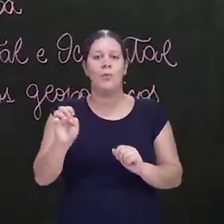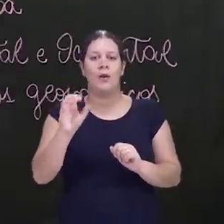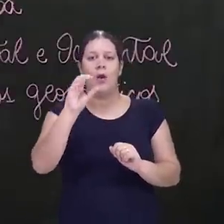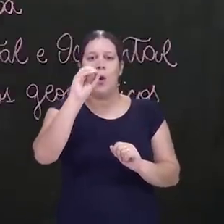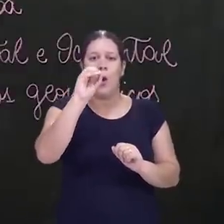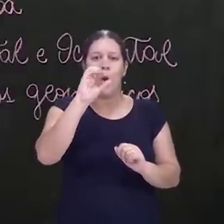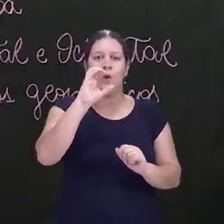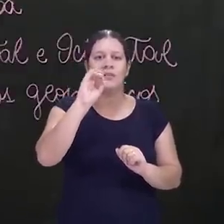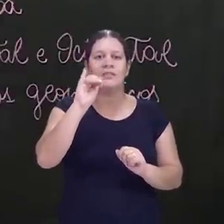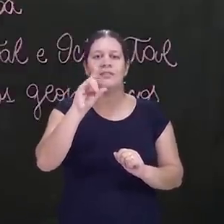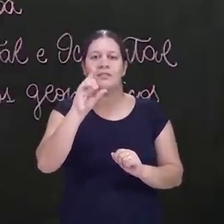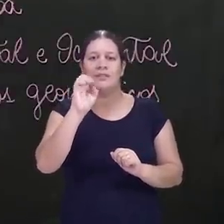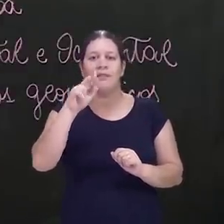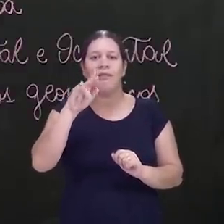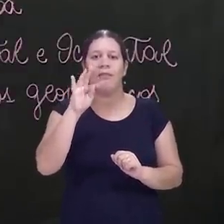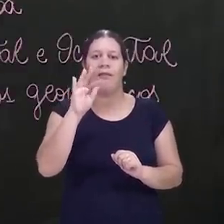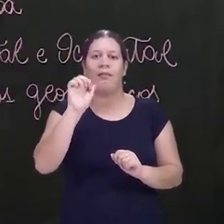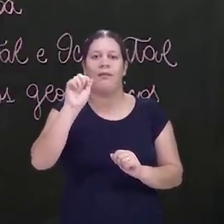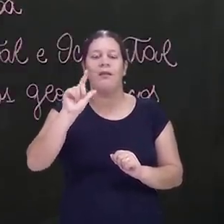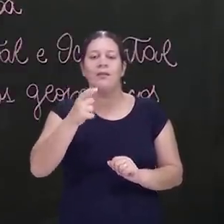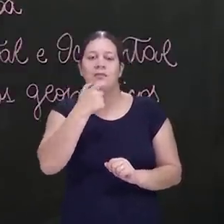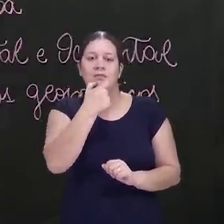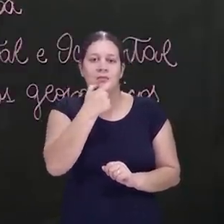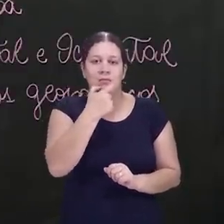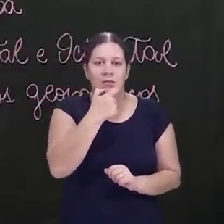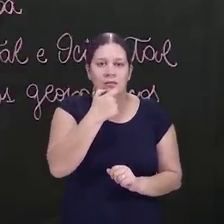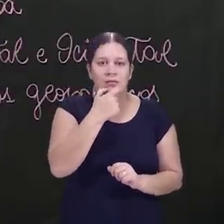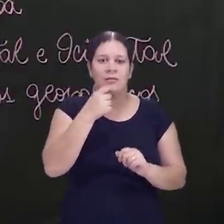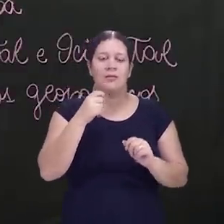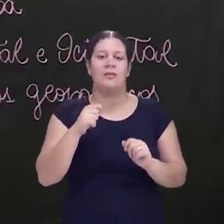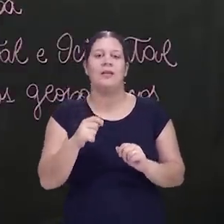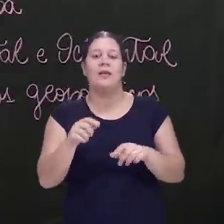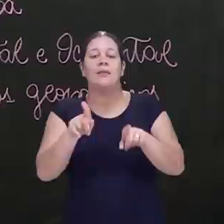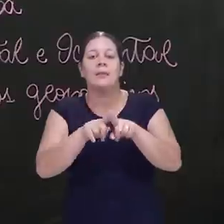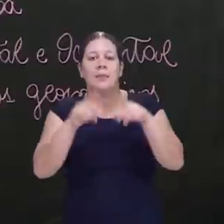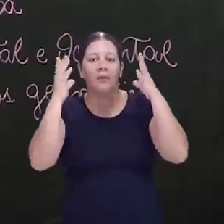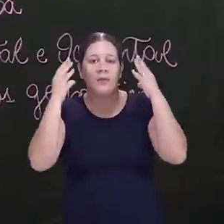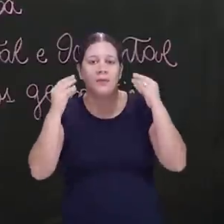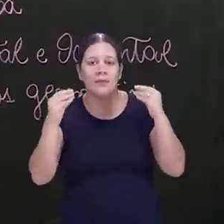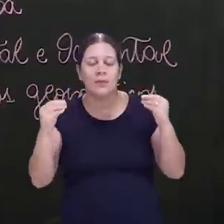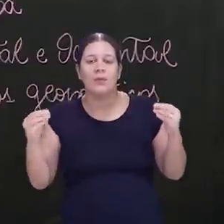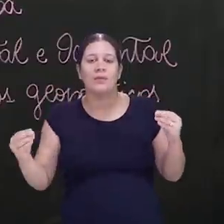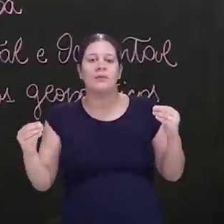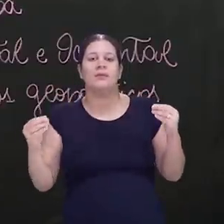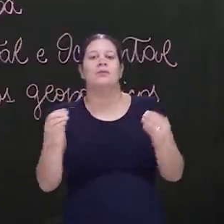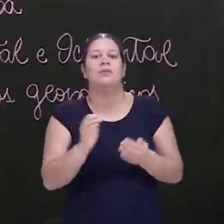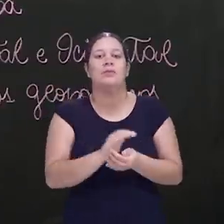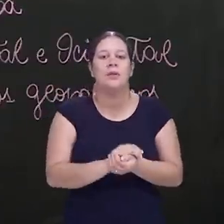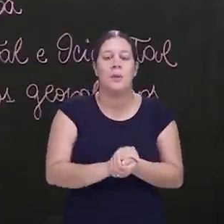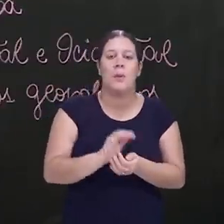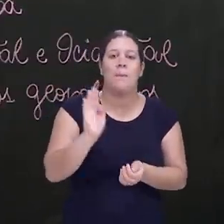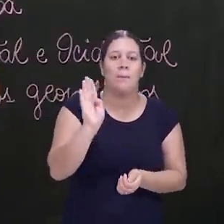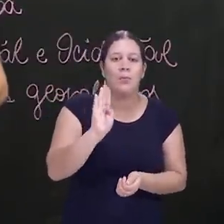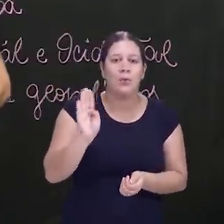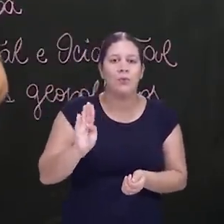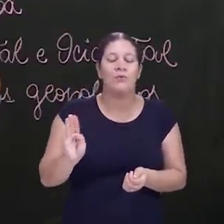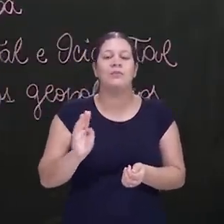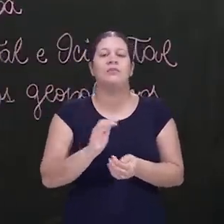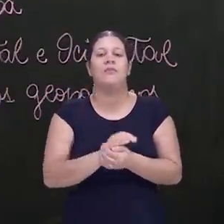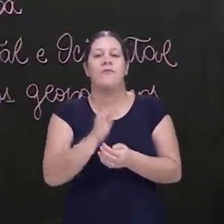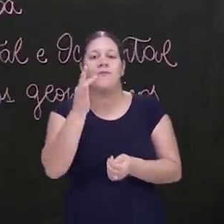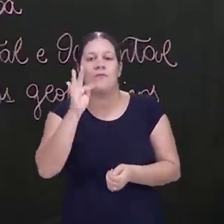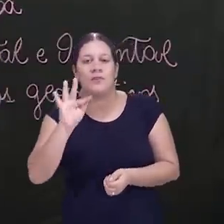como a parte aqui da Inglaterra, o Reino Unido, a Irlanda, a Holanda, a Bélgica,